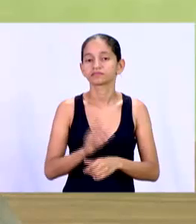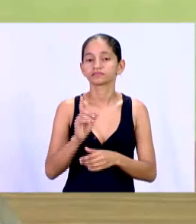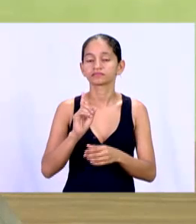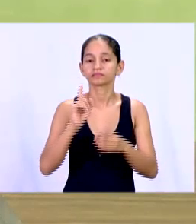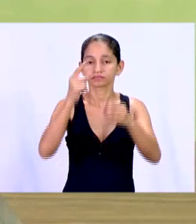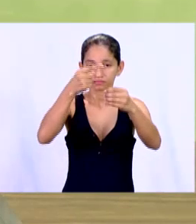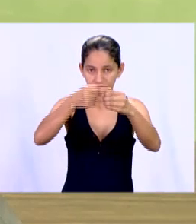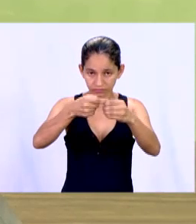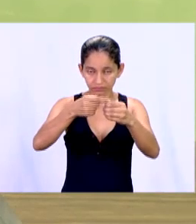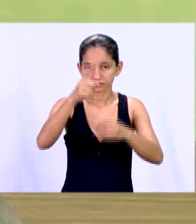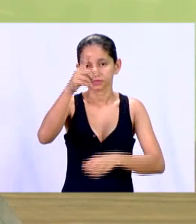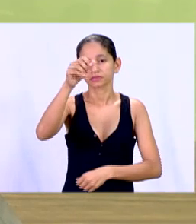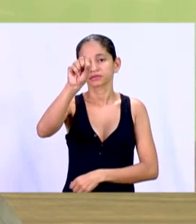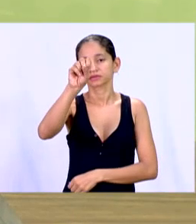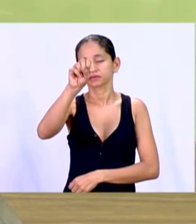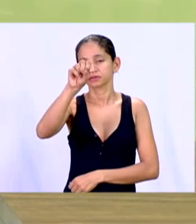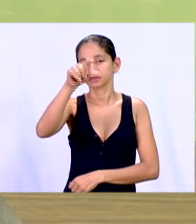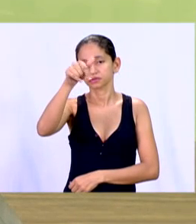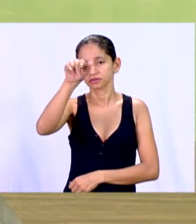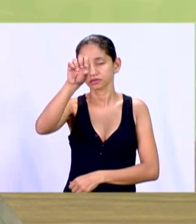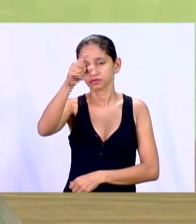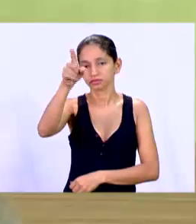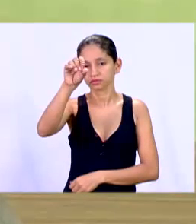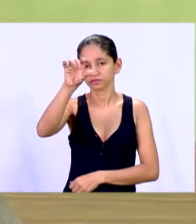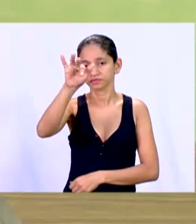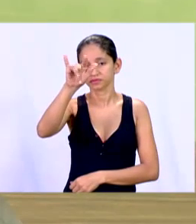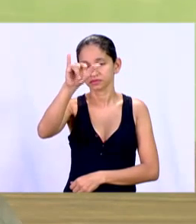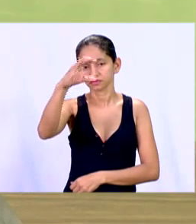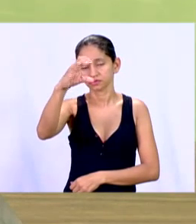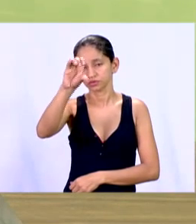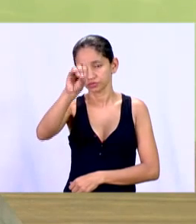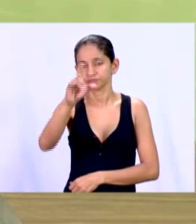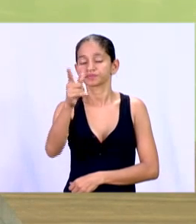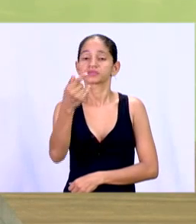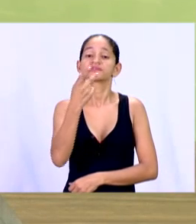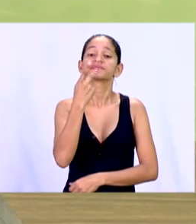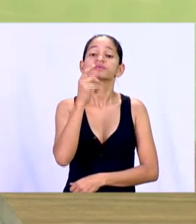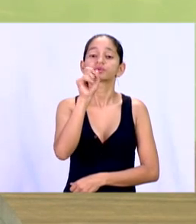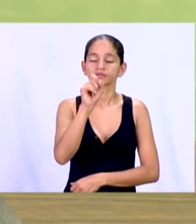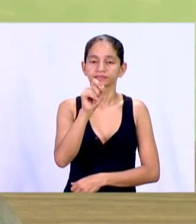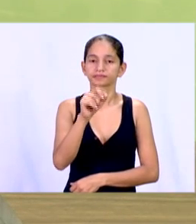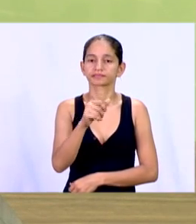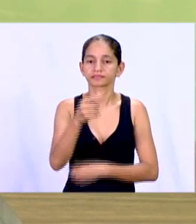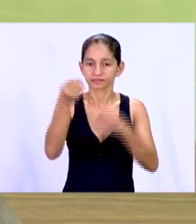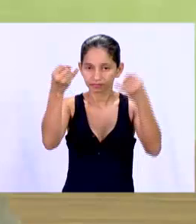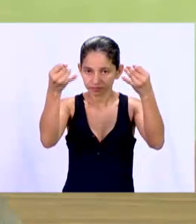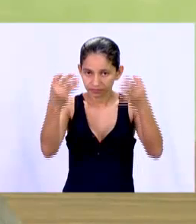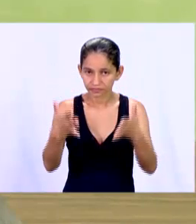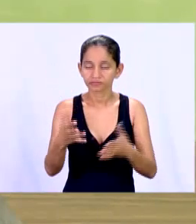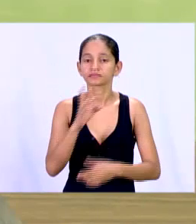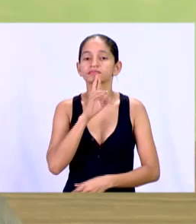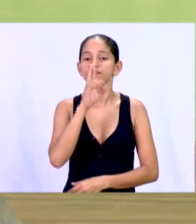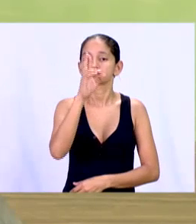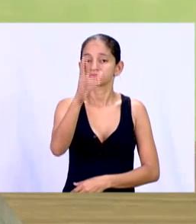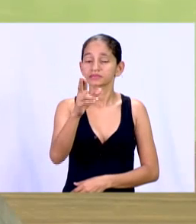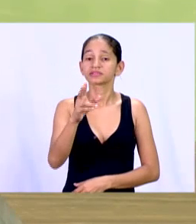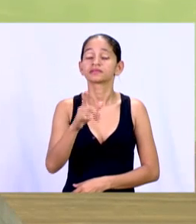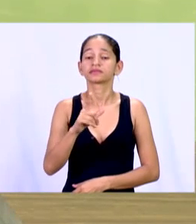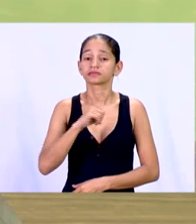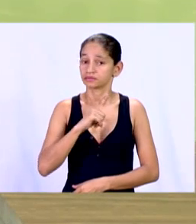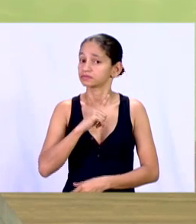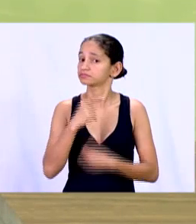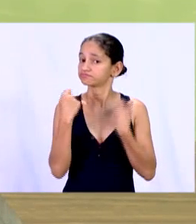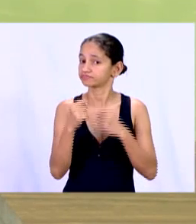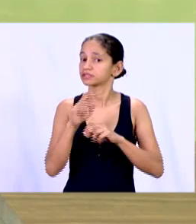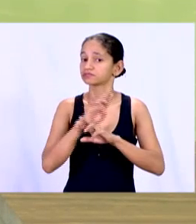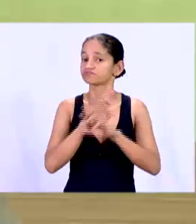São Francisco do Guaporé, da Eunice. Ela diz o seguinte: ser indiferente